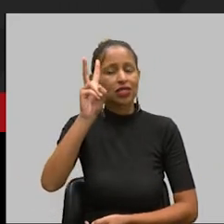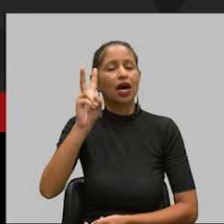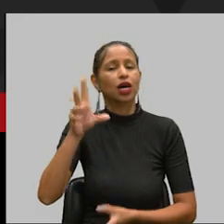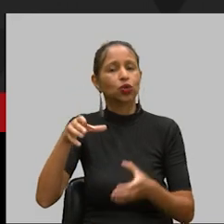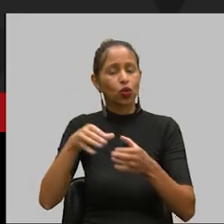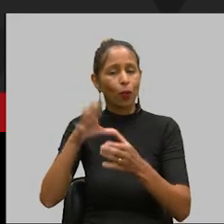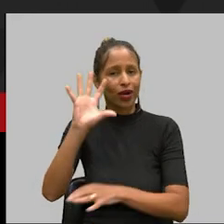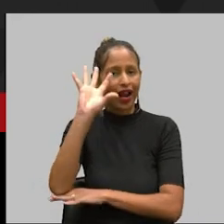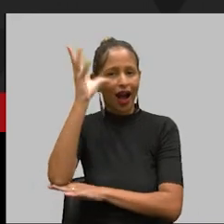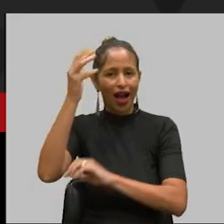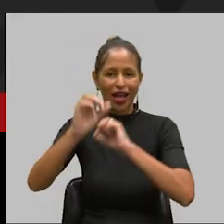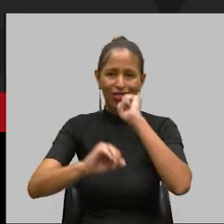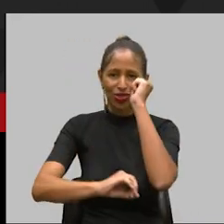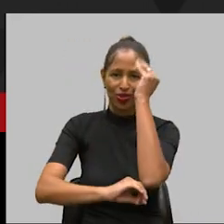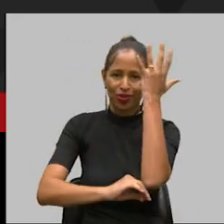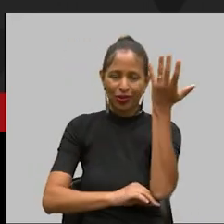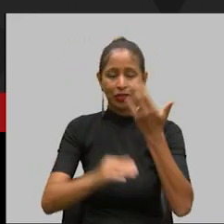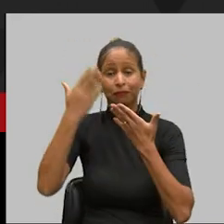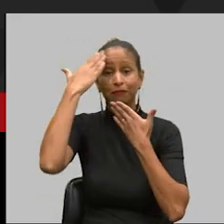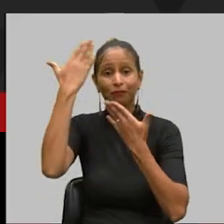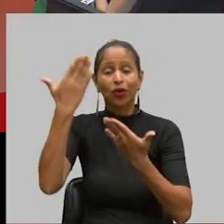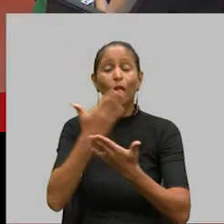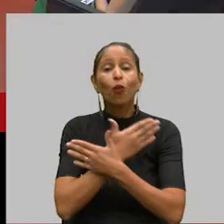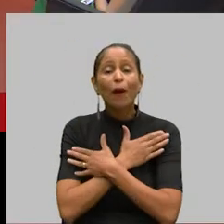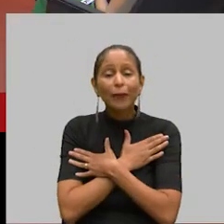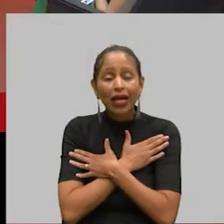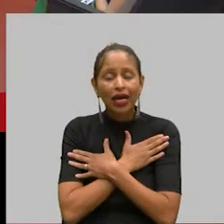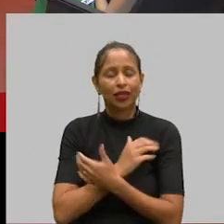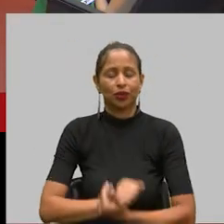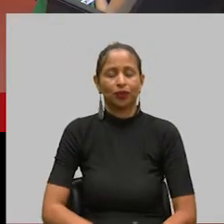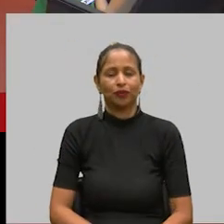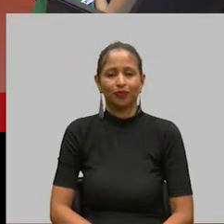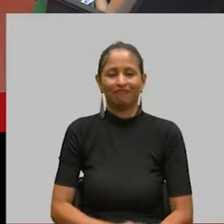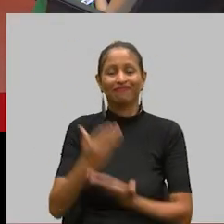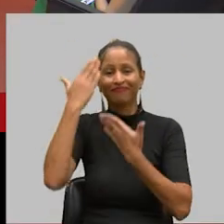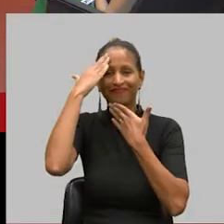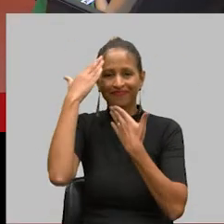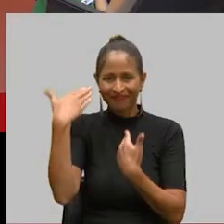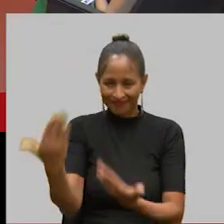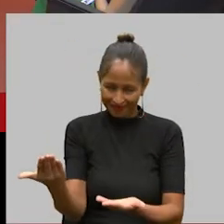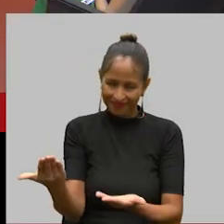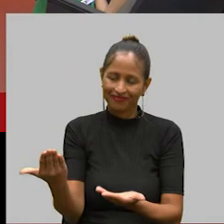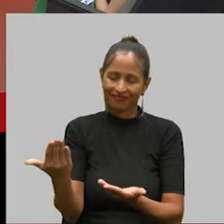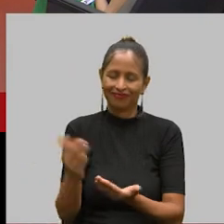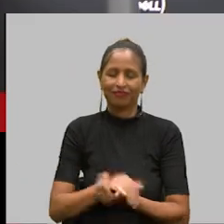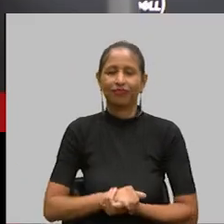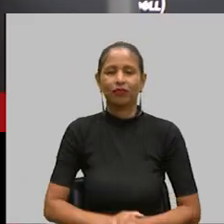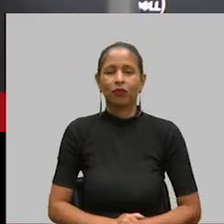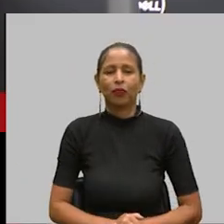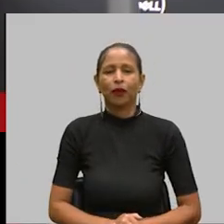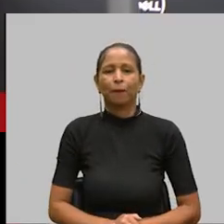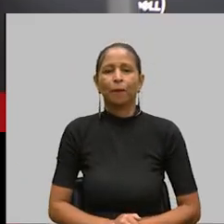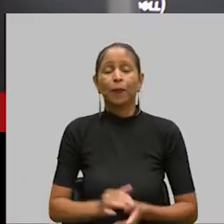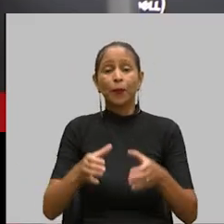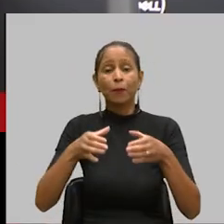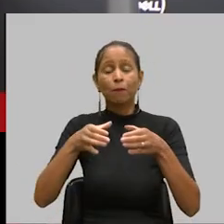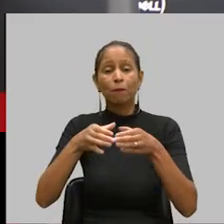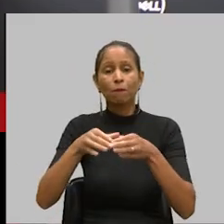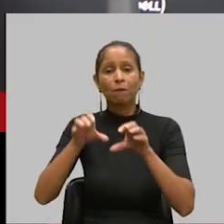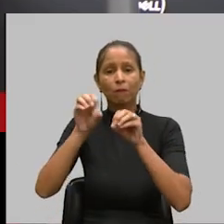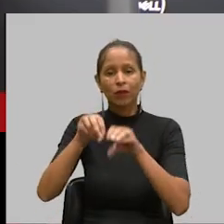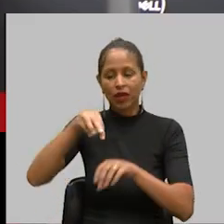natureza e um grande abraço Ok muito obrigado Valter Jesus Leite setor de educação